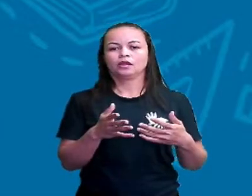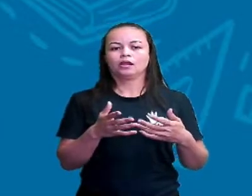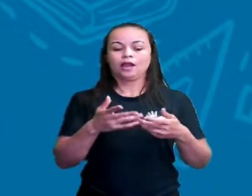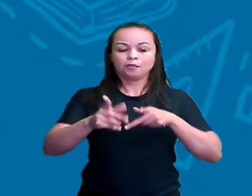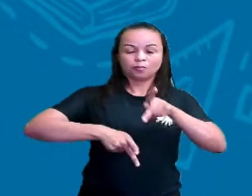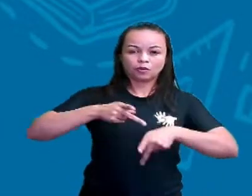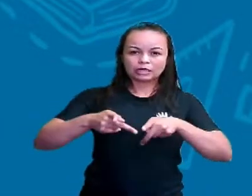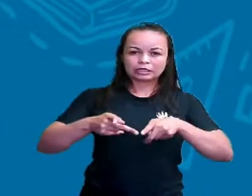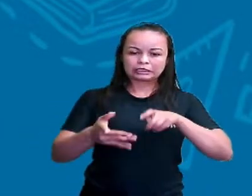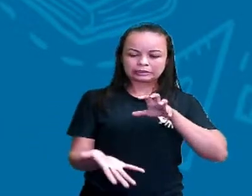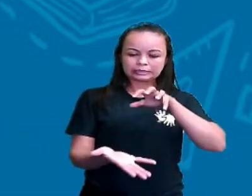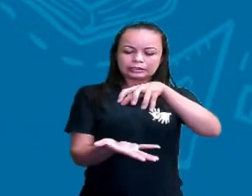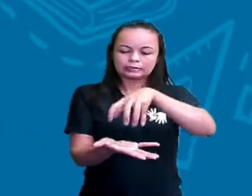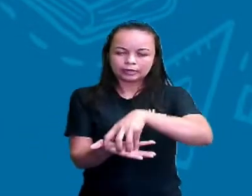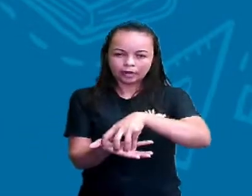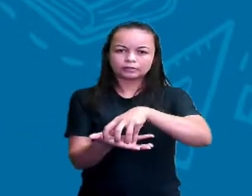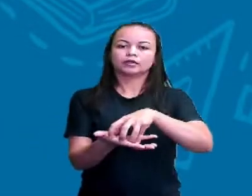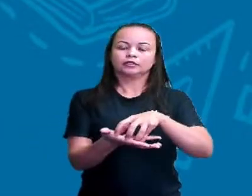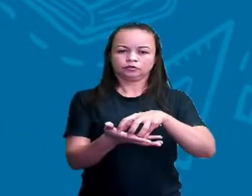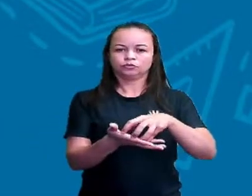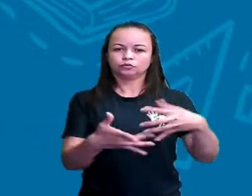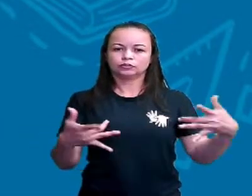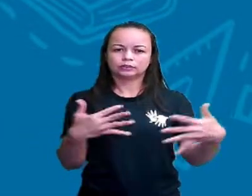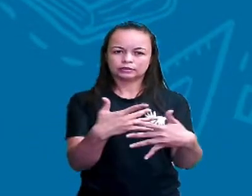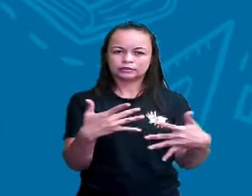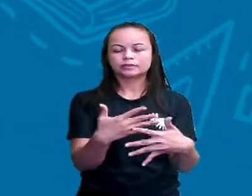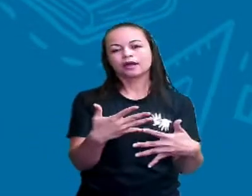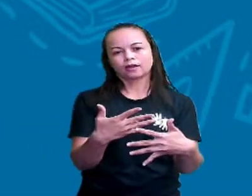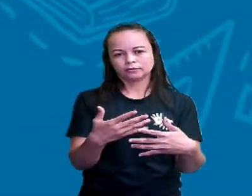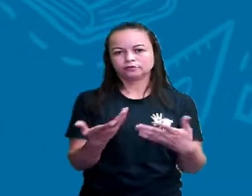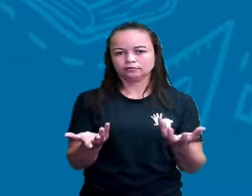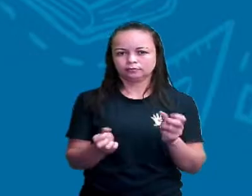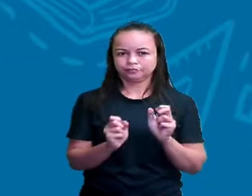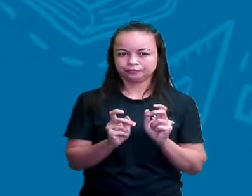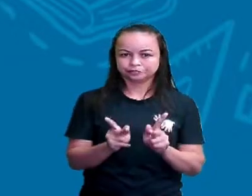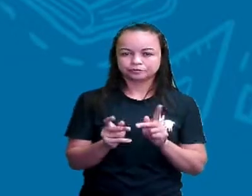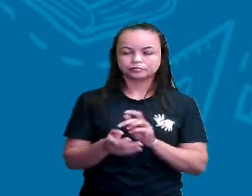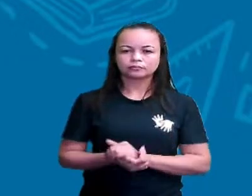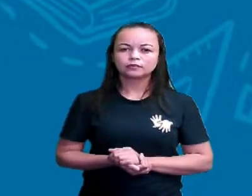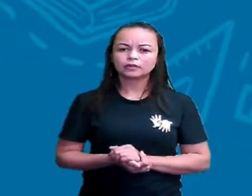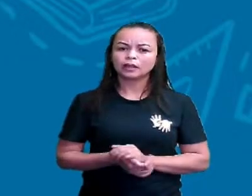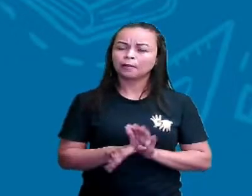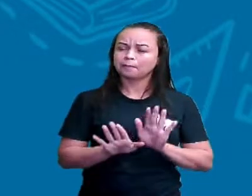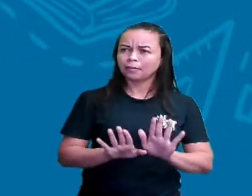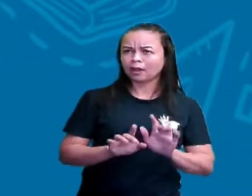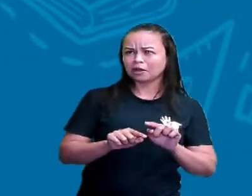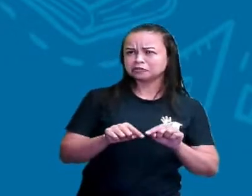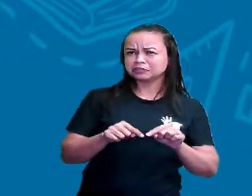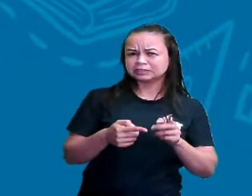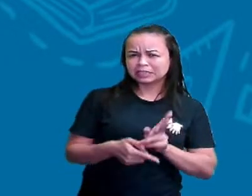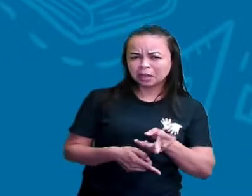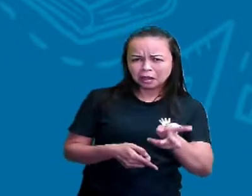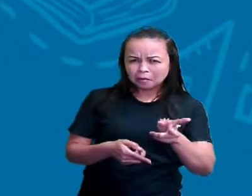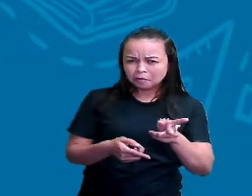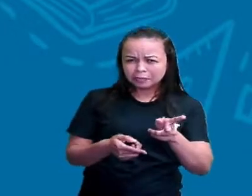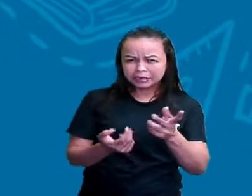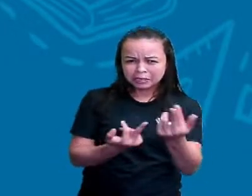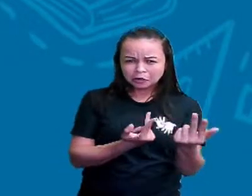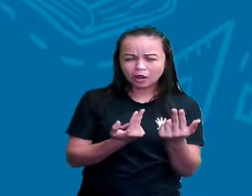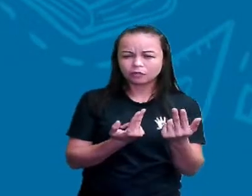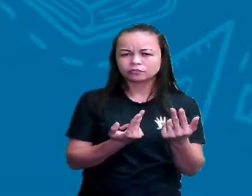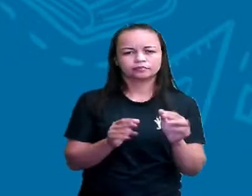está concentrada nas áreas urbanas, nas cidades, tá? Mas nem sempre foi assim. Até a